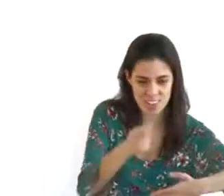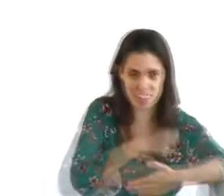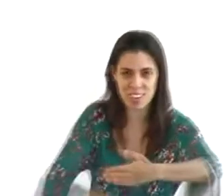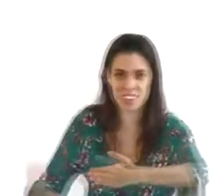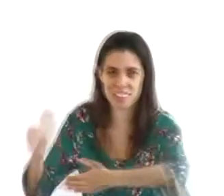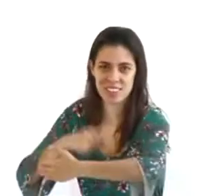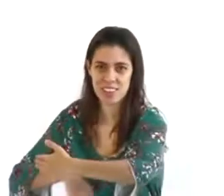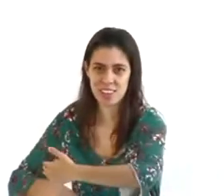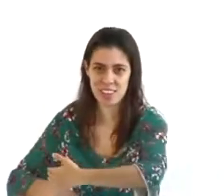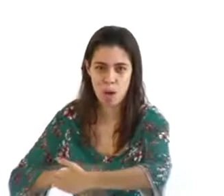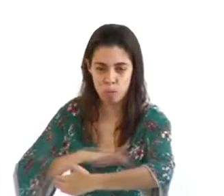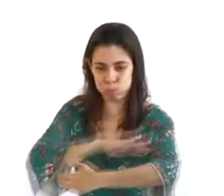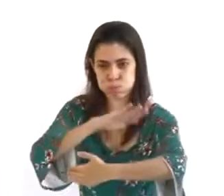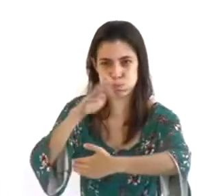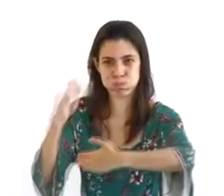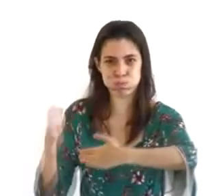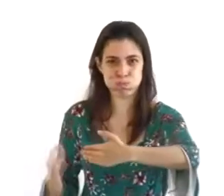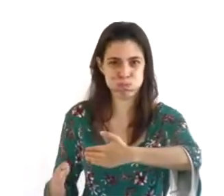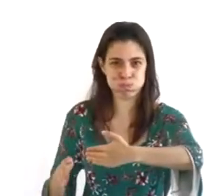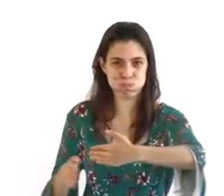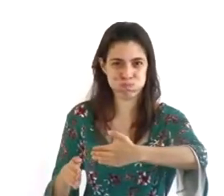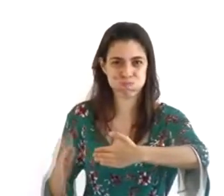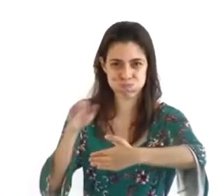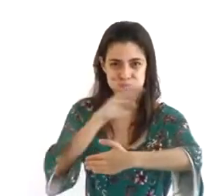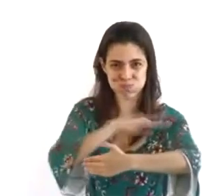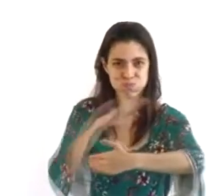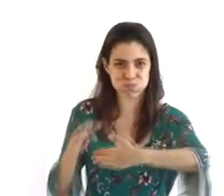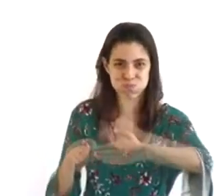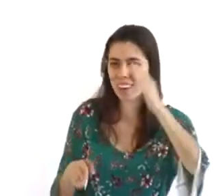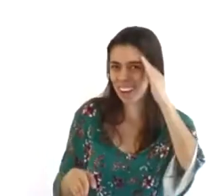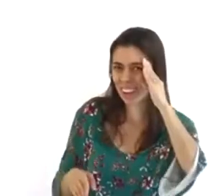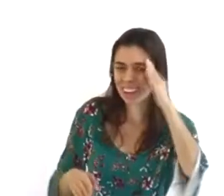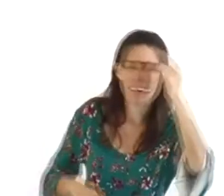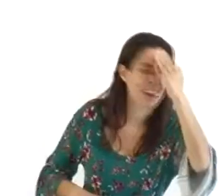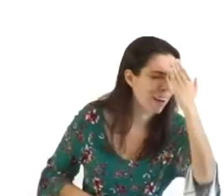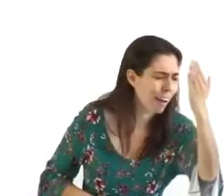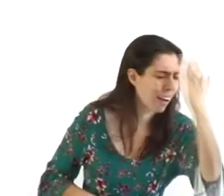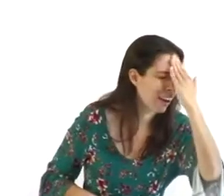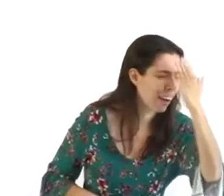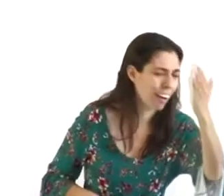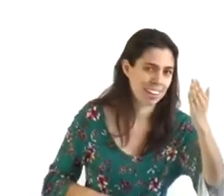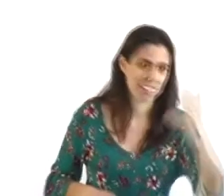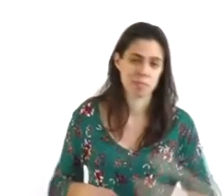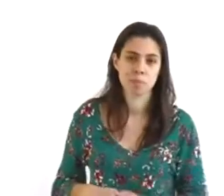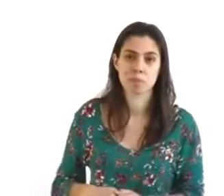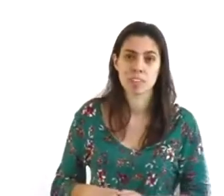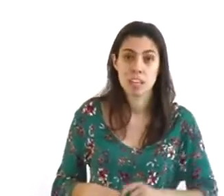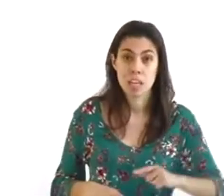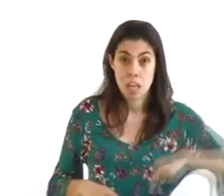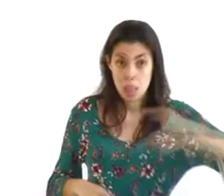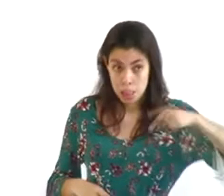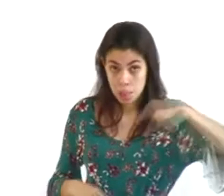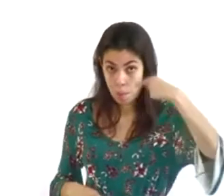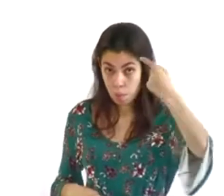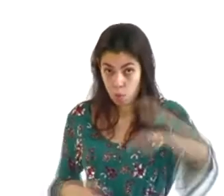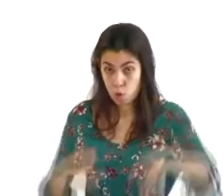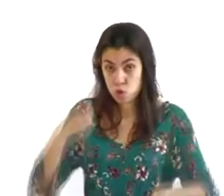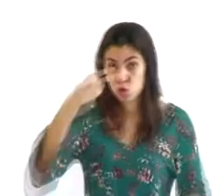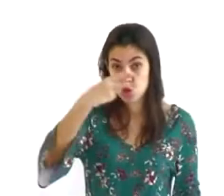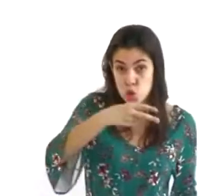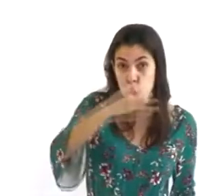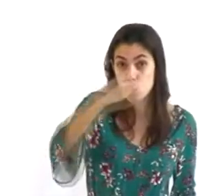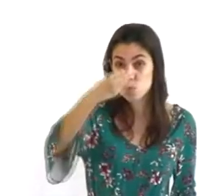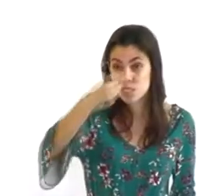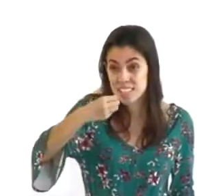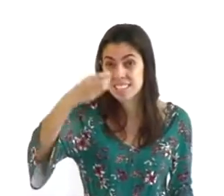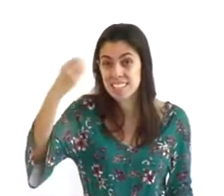um hábito entre eles. E é interessante que 200 anos mais tarde, o presidente dos Estados Unidos, Abraham